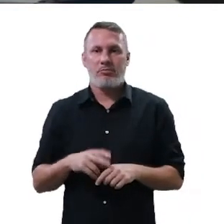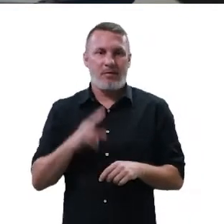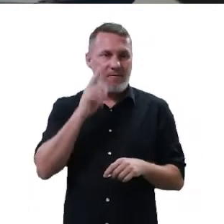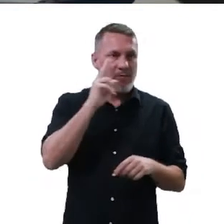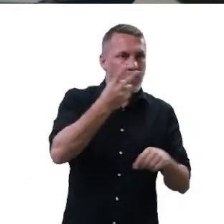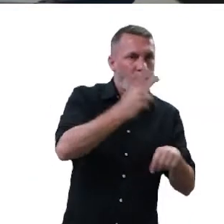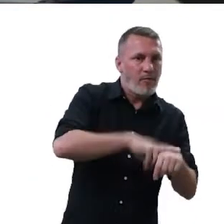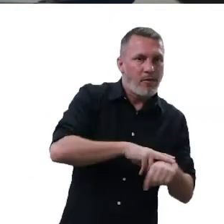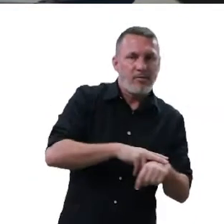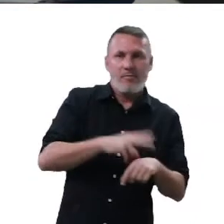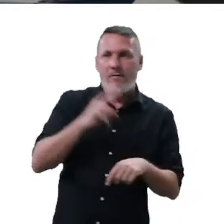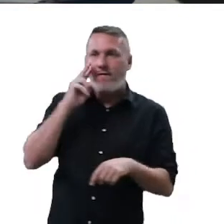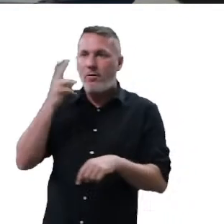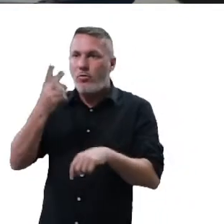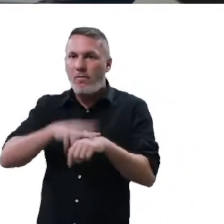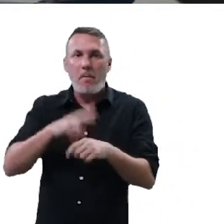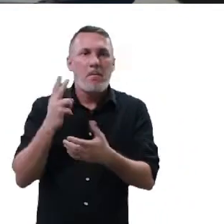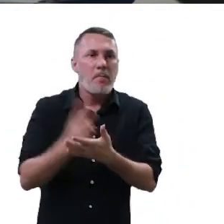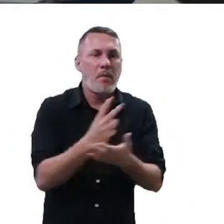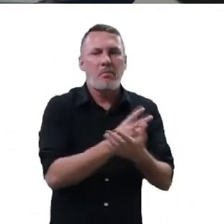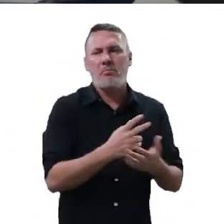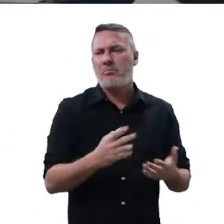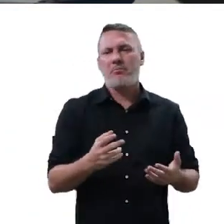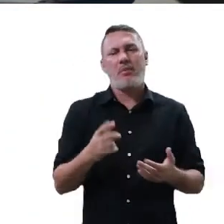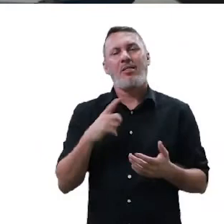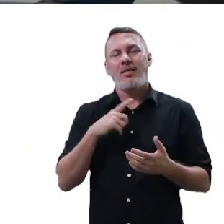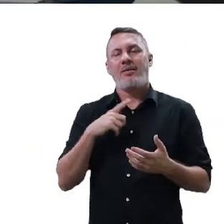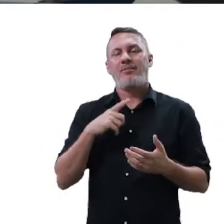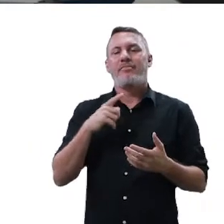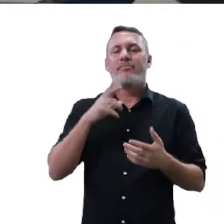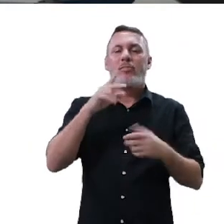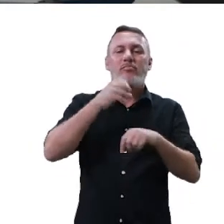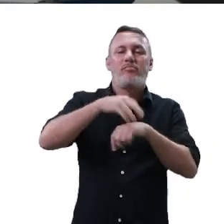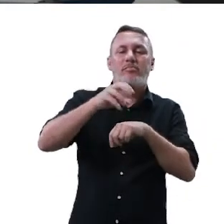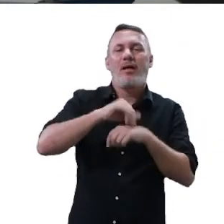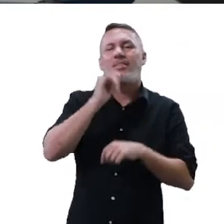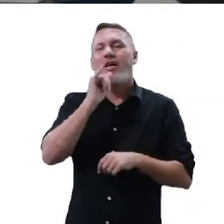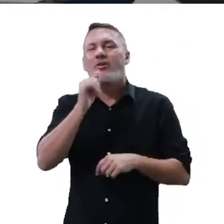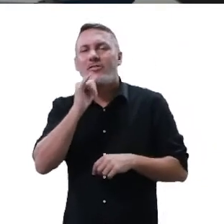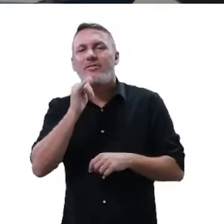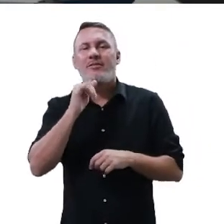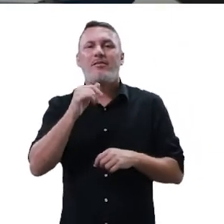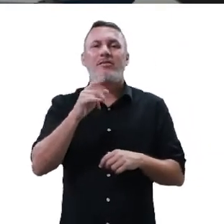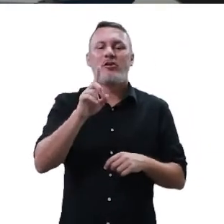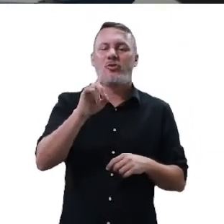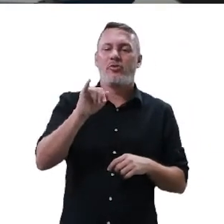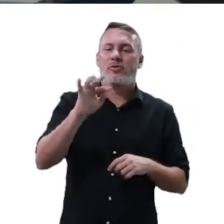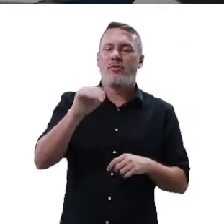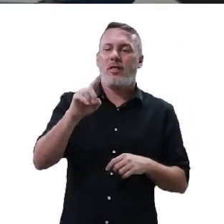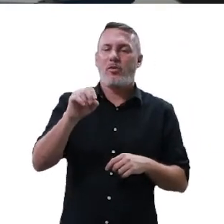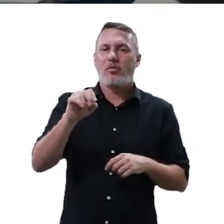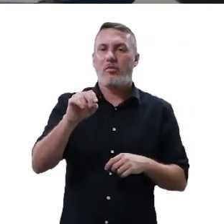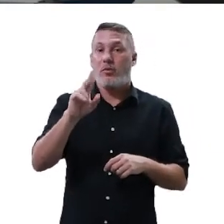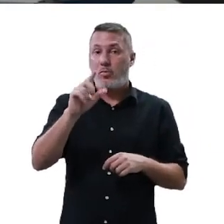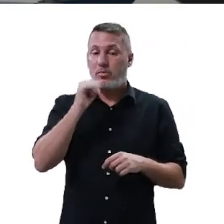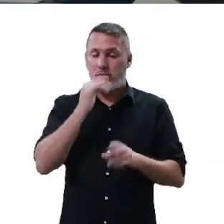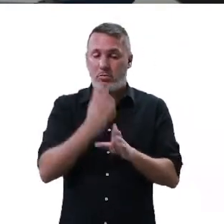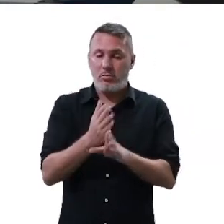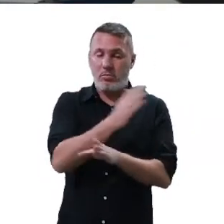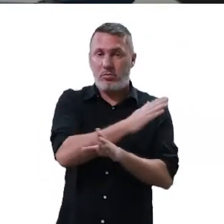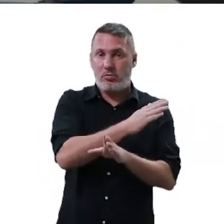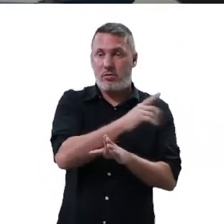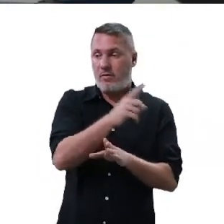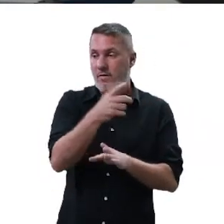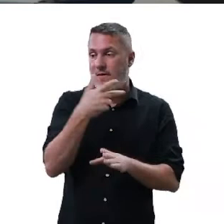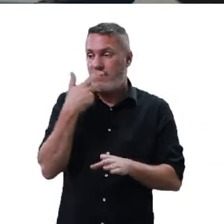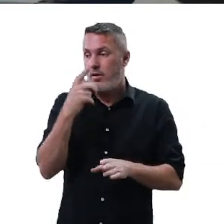ele tem pelo menos aí 2.300 anos, 2.400 anos, esse ditado. Porque olha só, qual é a